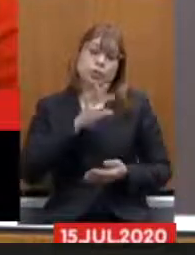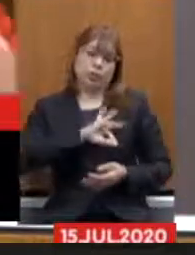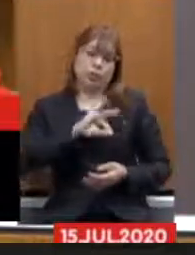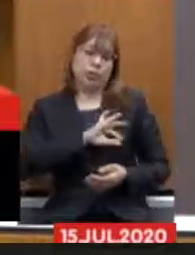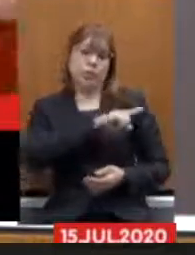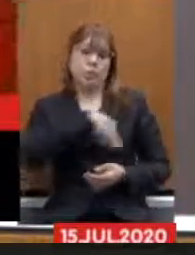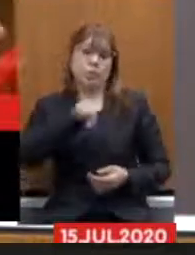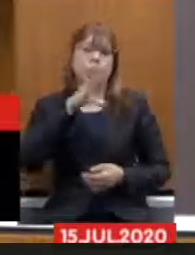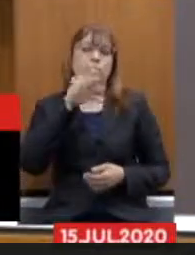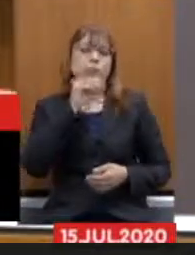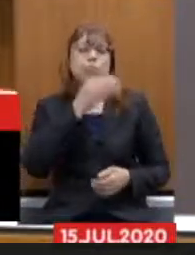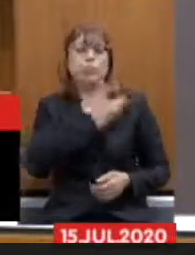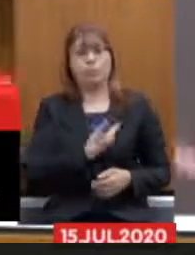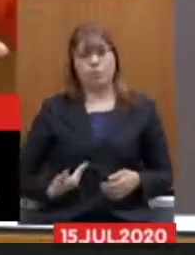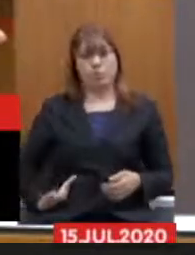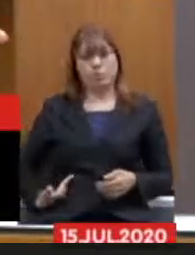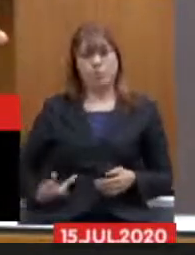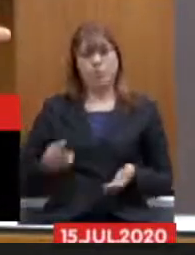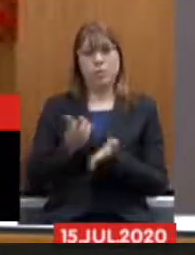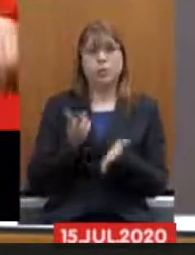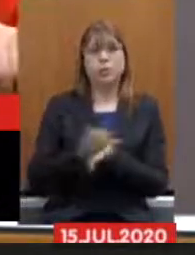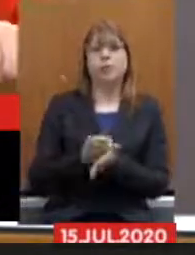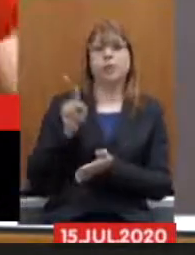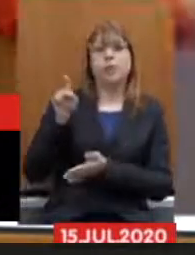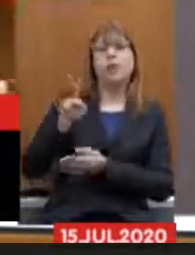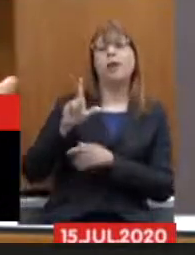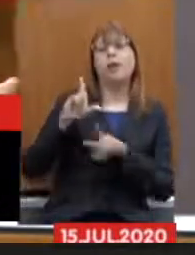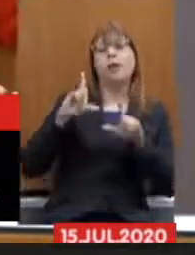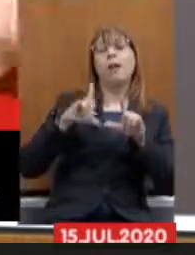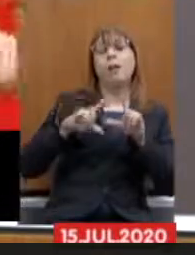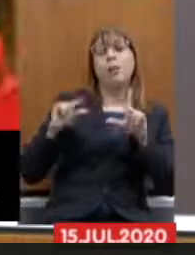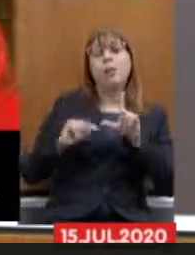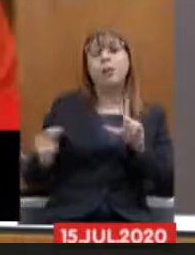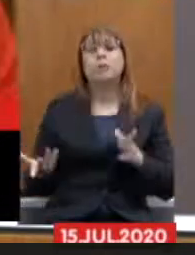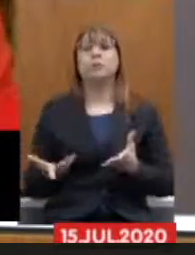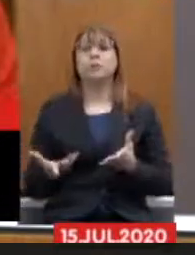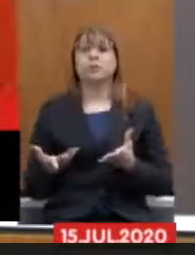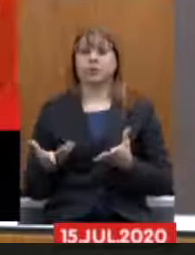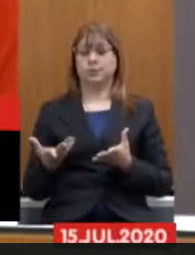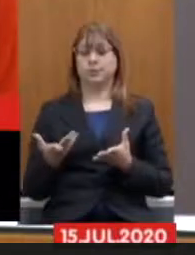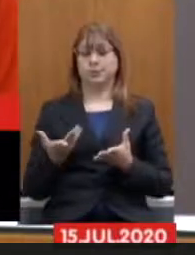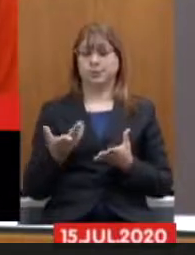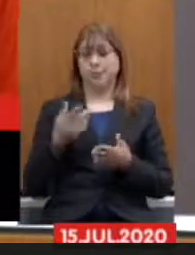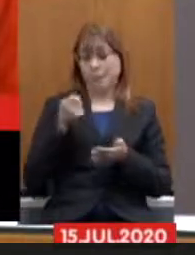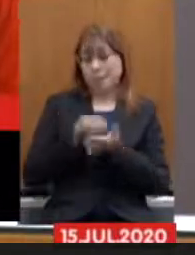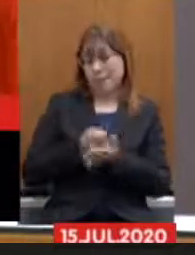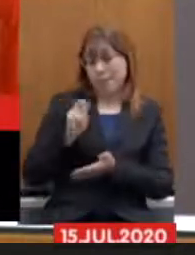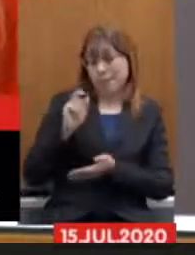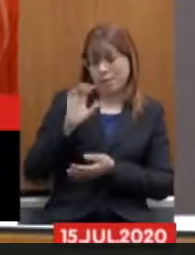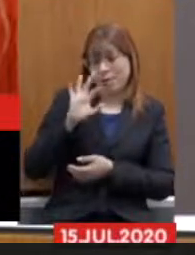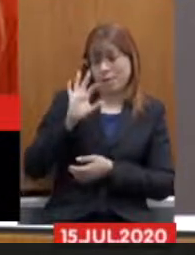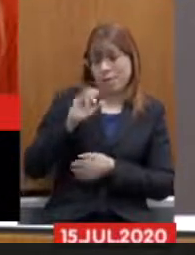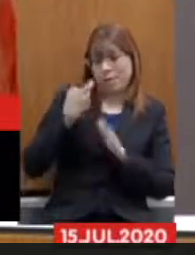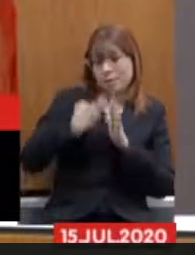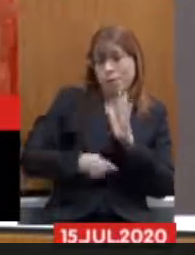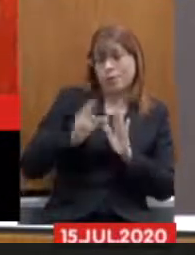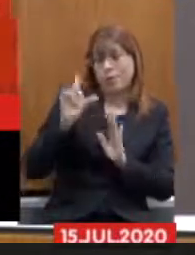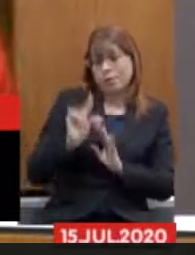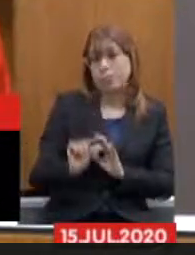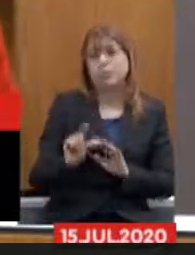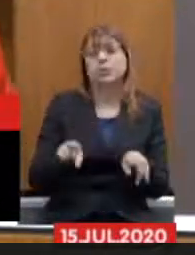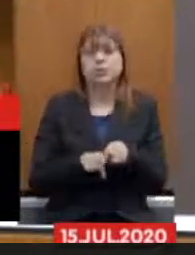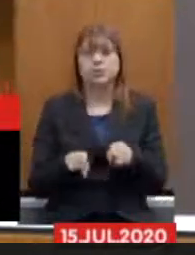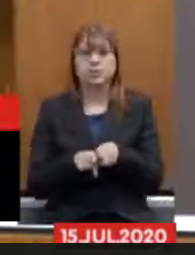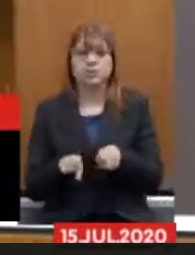às avessas mantendo a localiza pagando menos impostos mantendo os benefícios as isenções